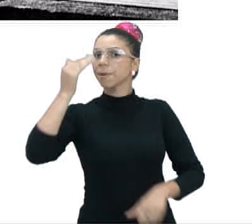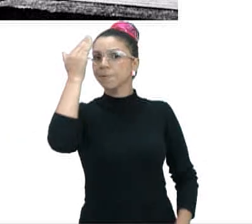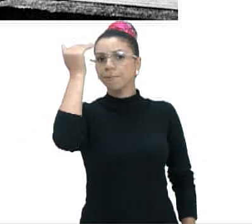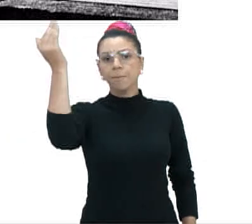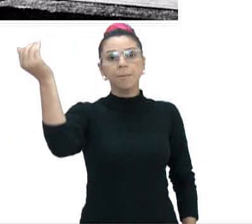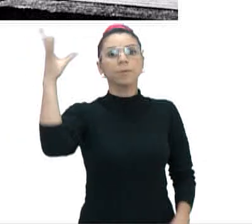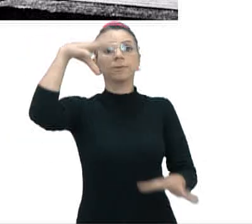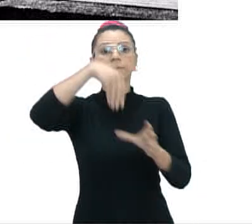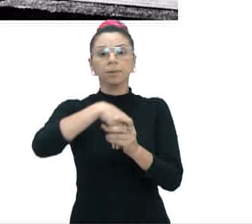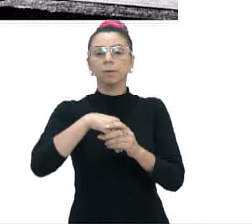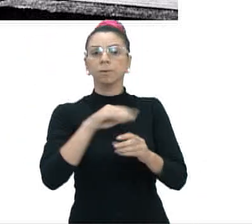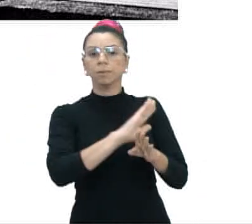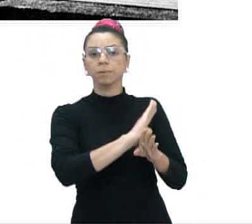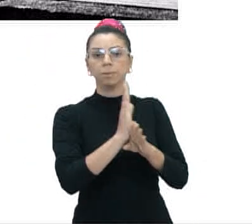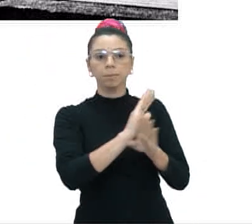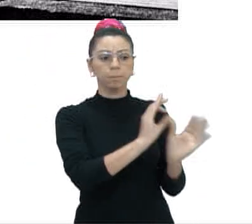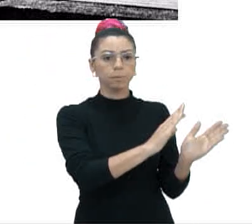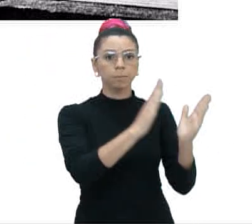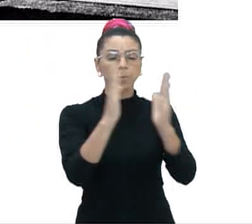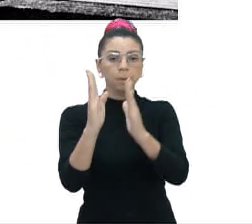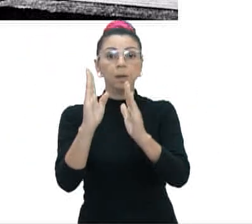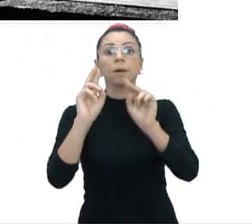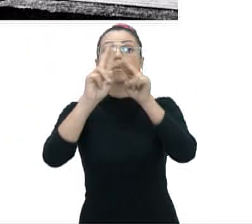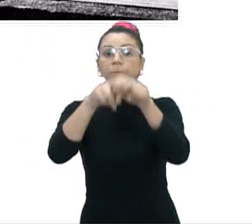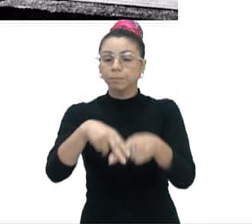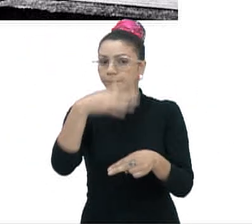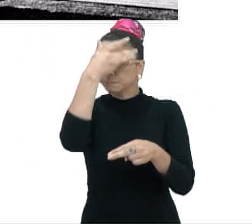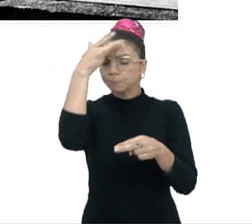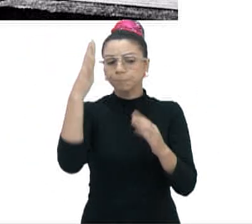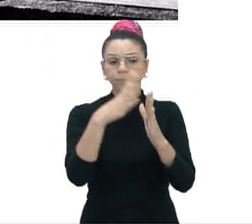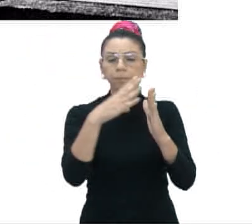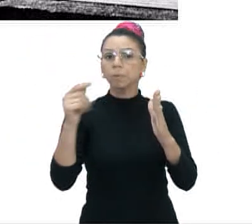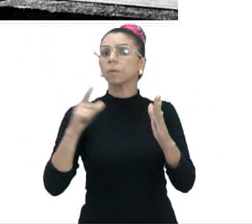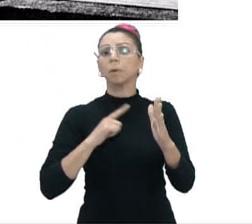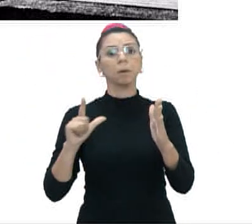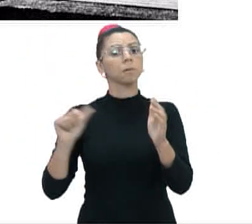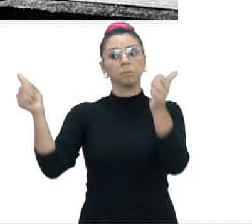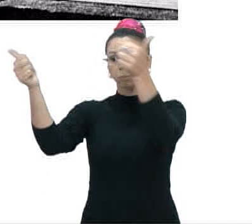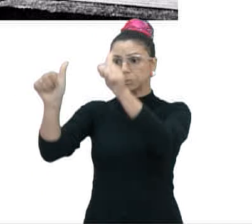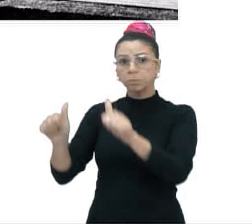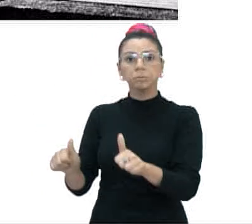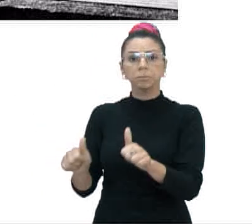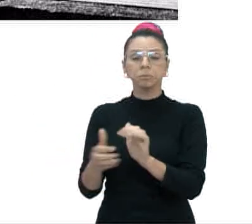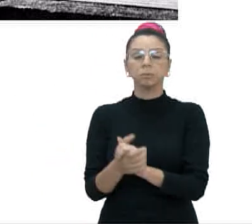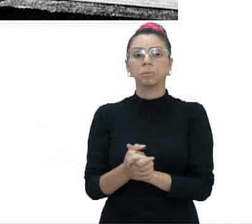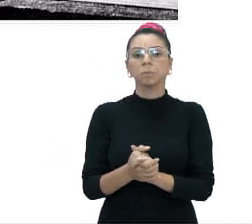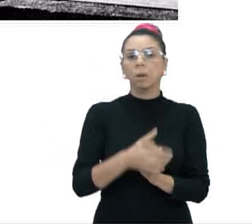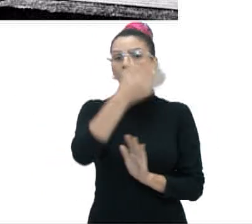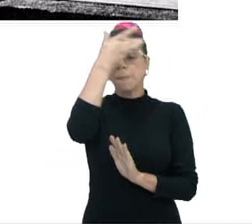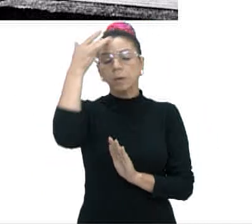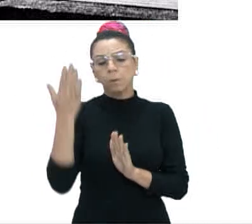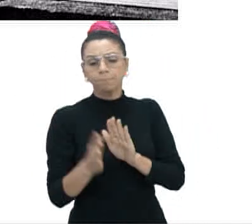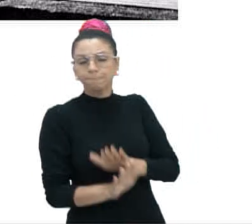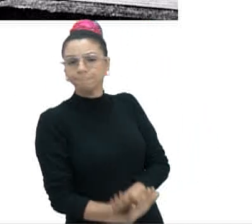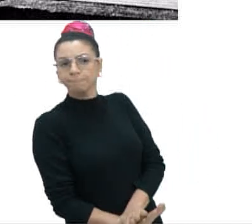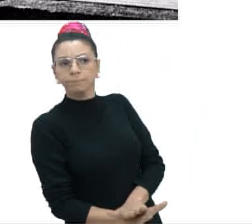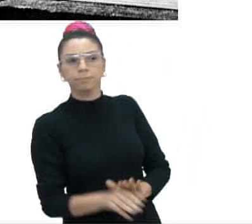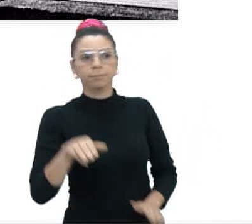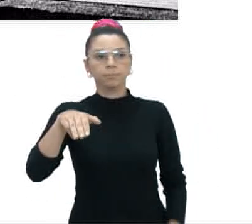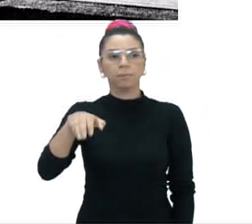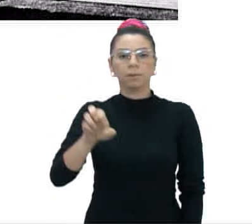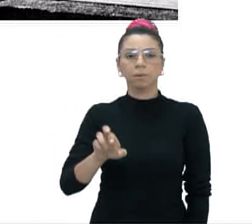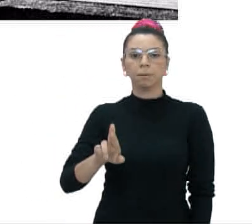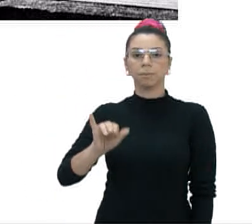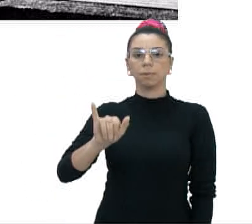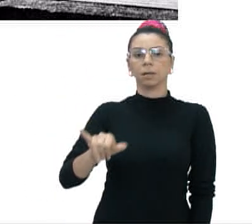cinema. Então, por isso que as pessoas copiam, tem até estátua. A personagem de Marilyn Monroe é surpreendida